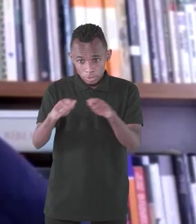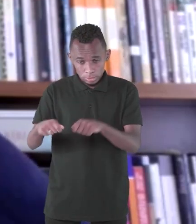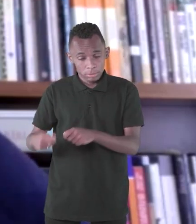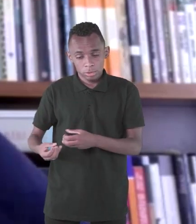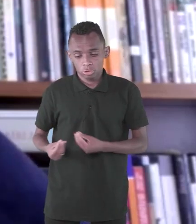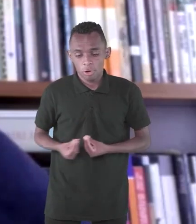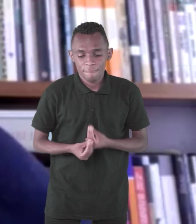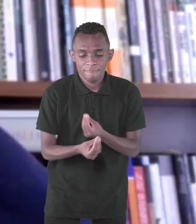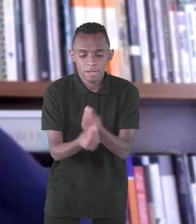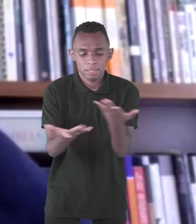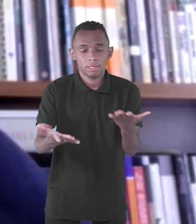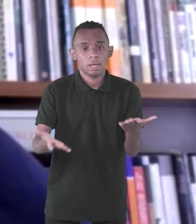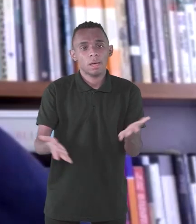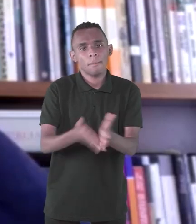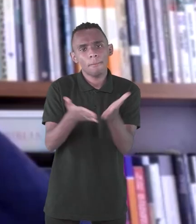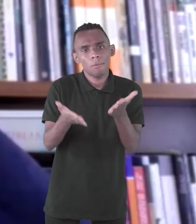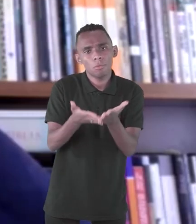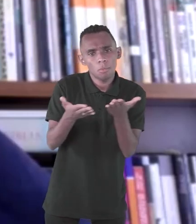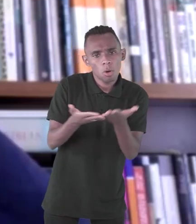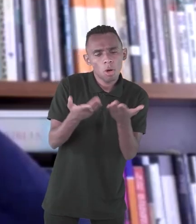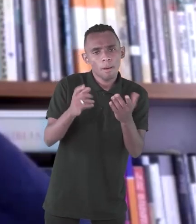desse